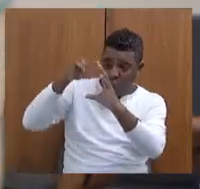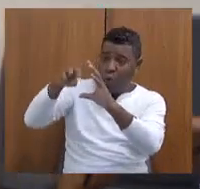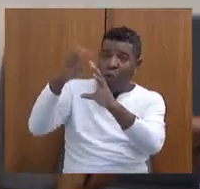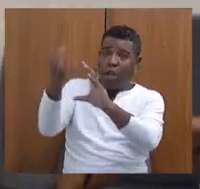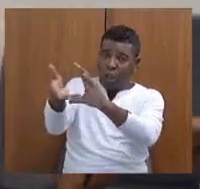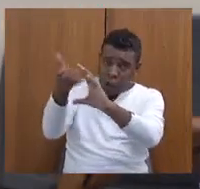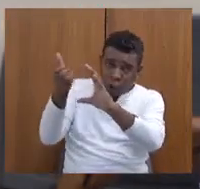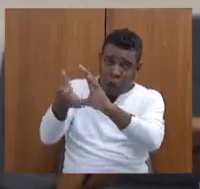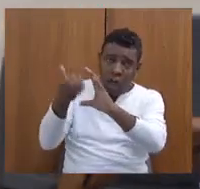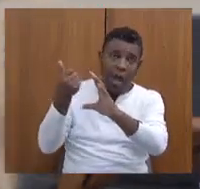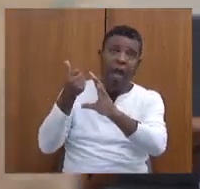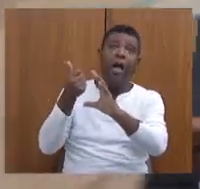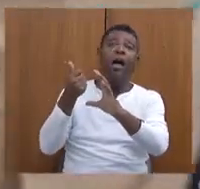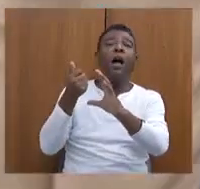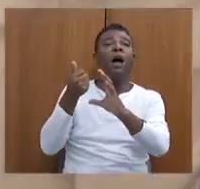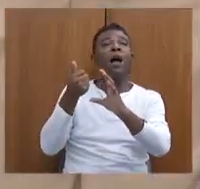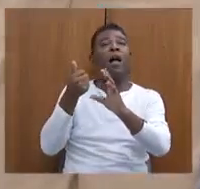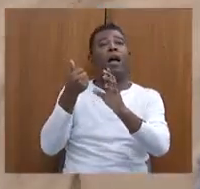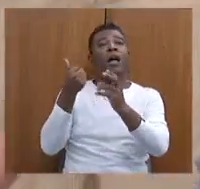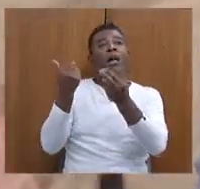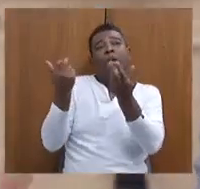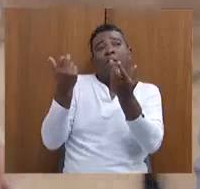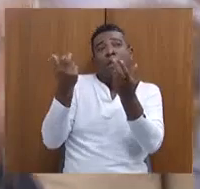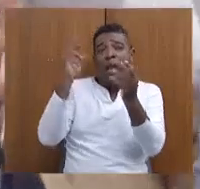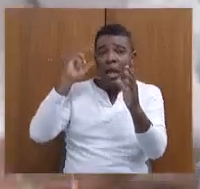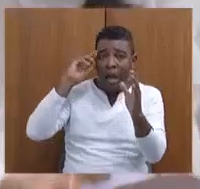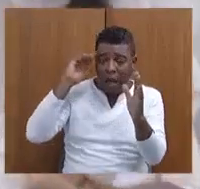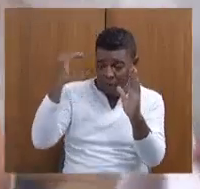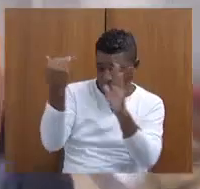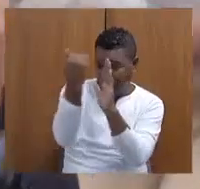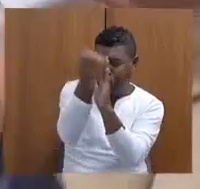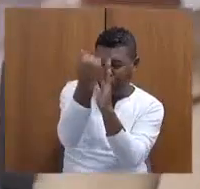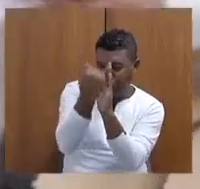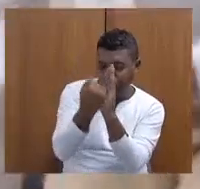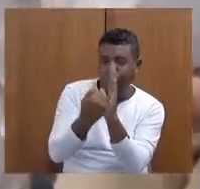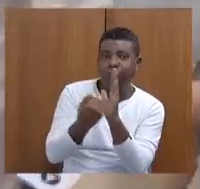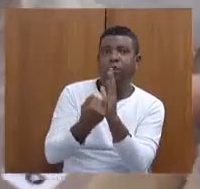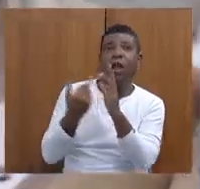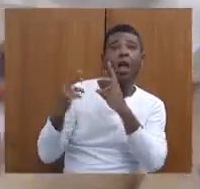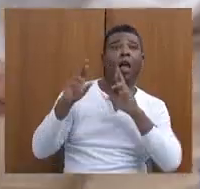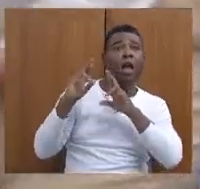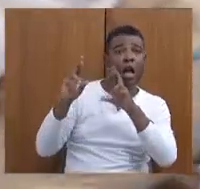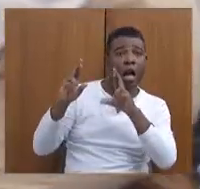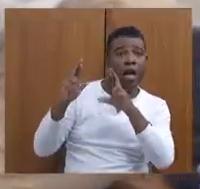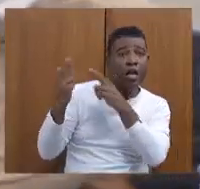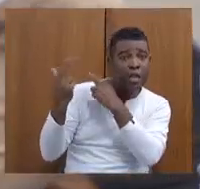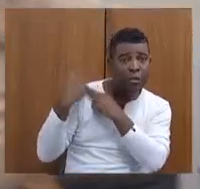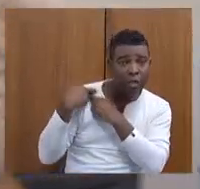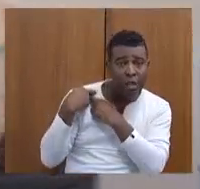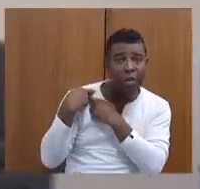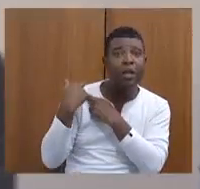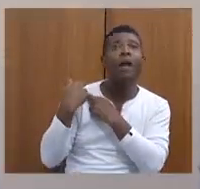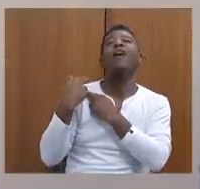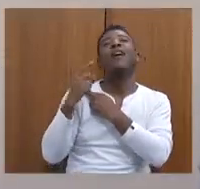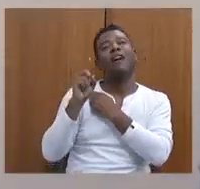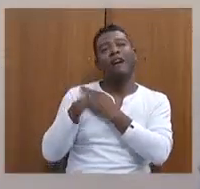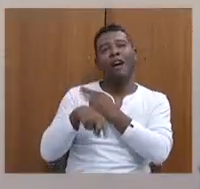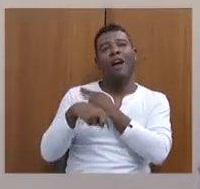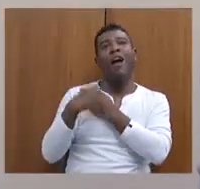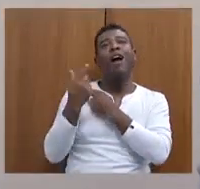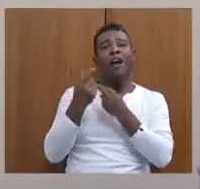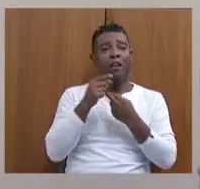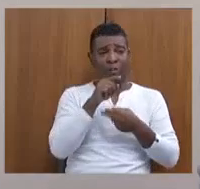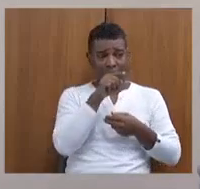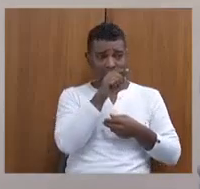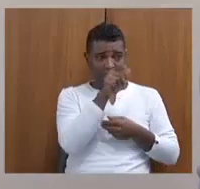responsável dentro dos preceitos que a senhora defende com muita é veemência e razão